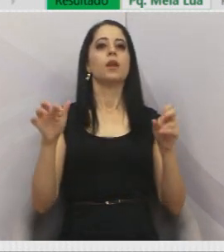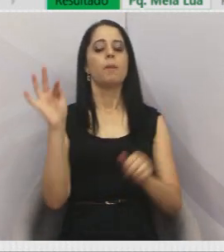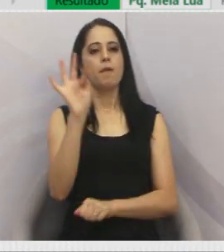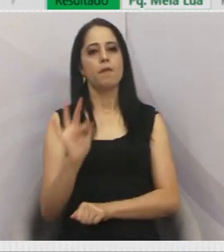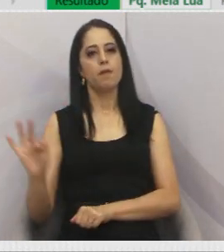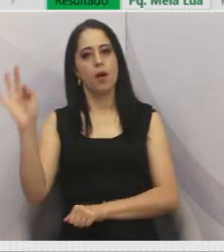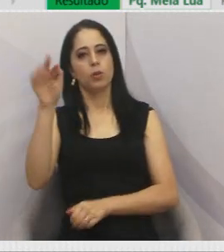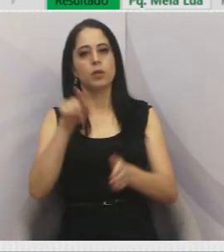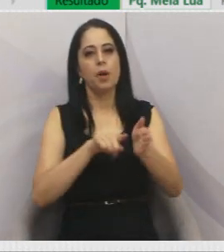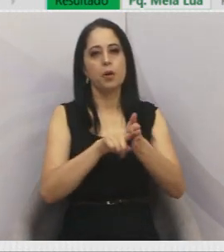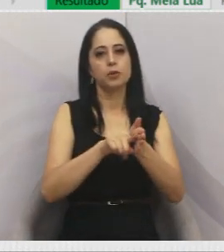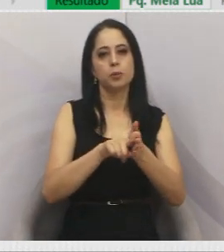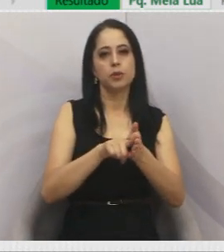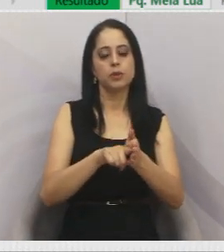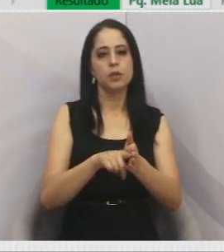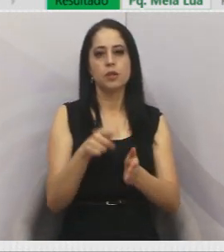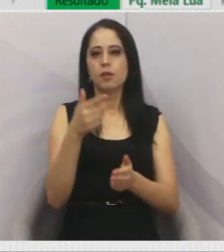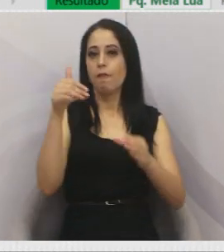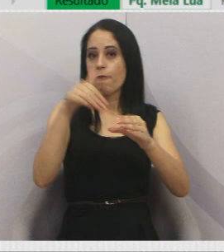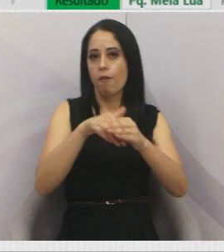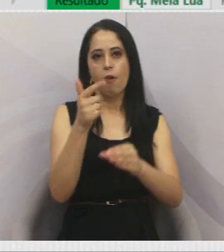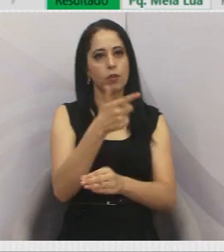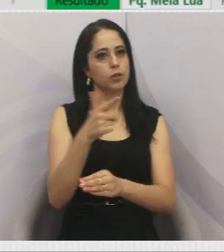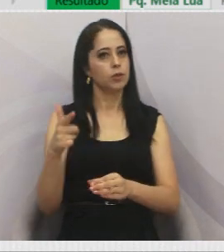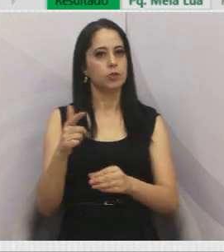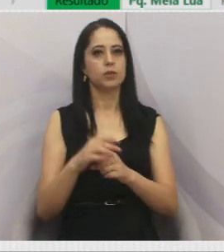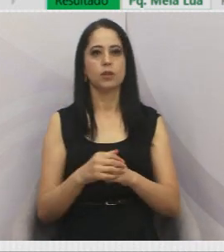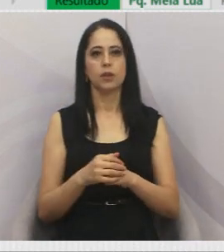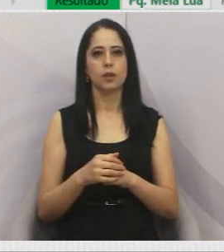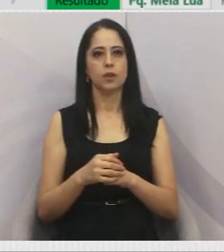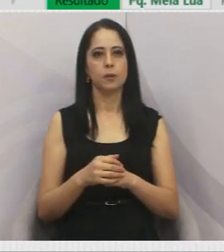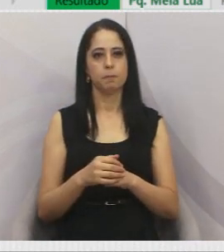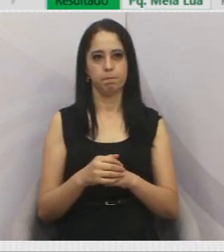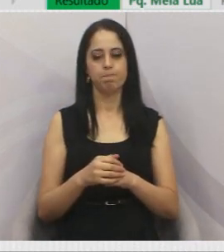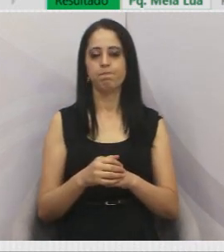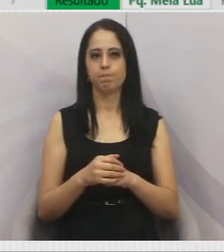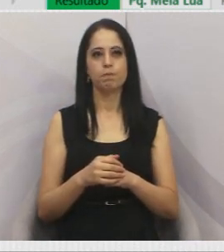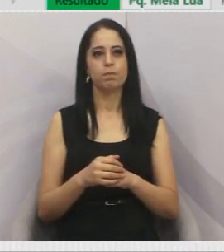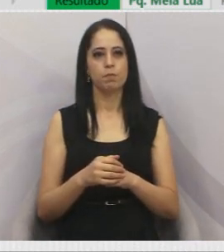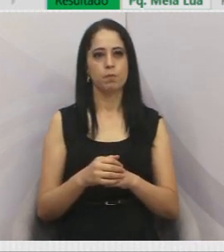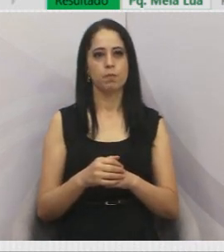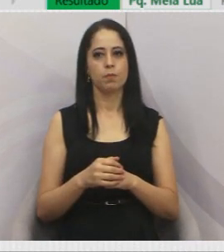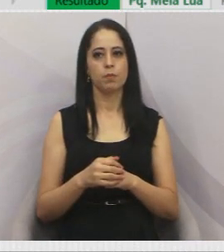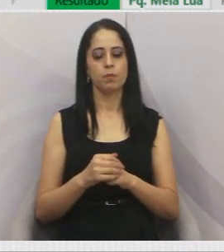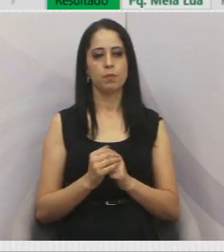branco. Segmento organização da sociedade civil. Voto em branco.